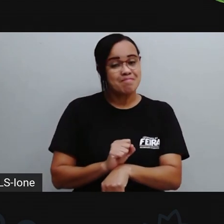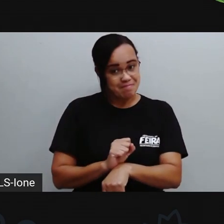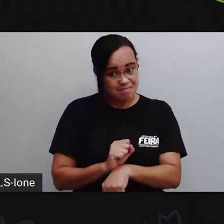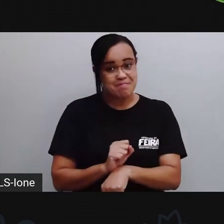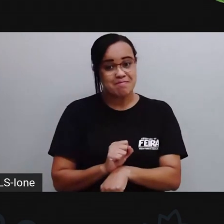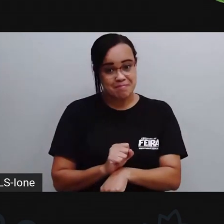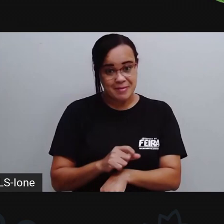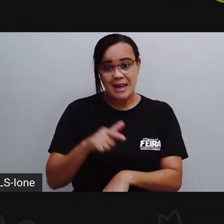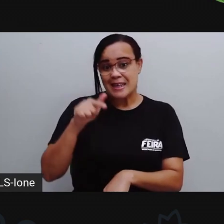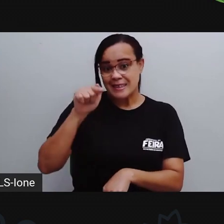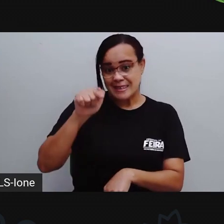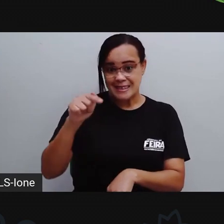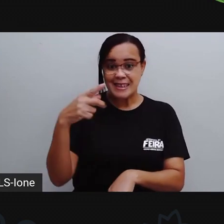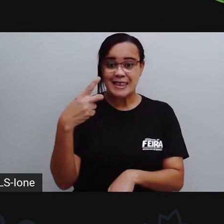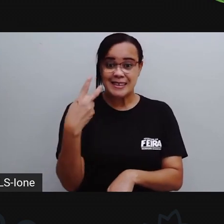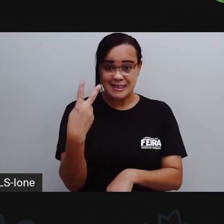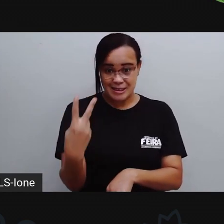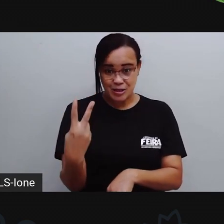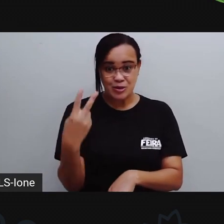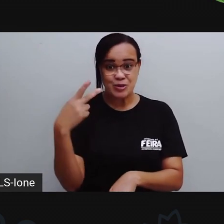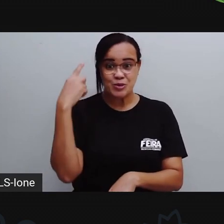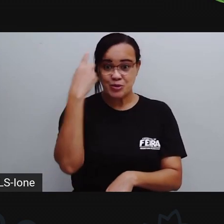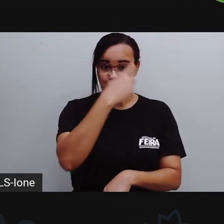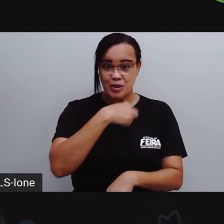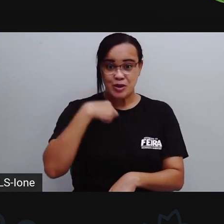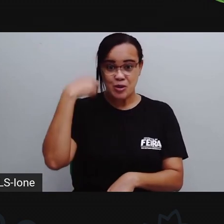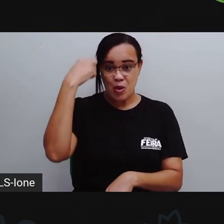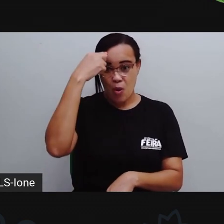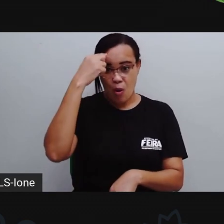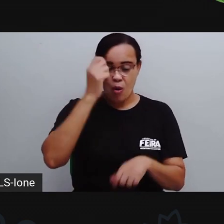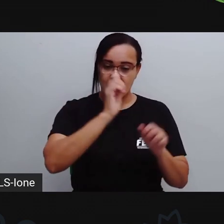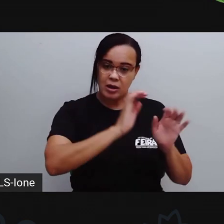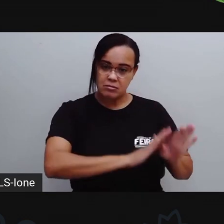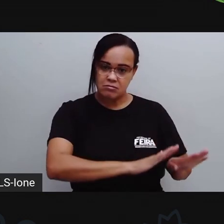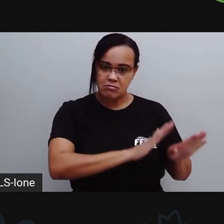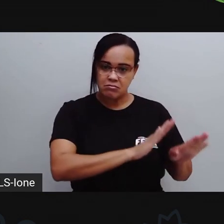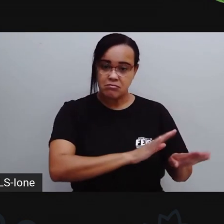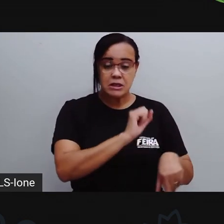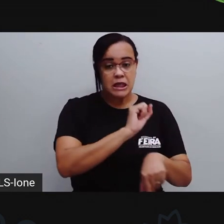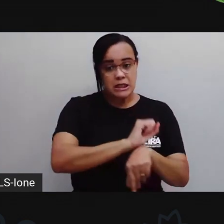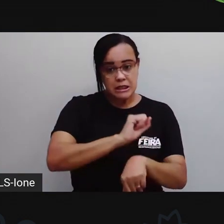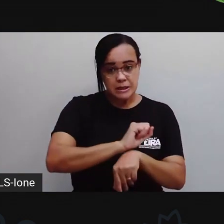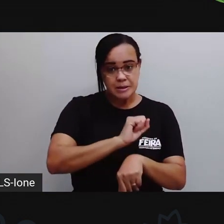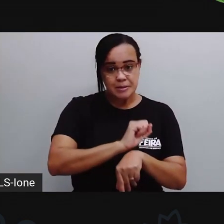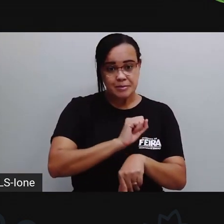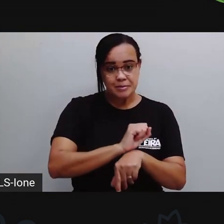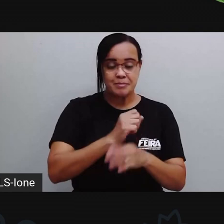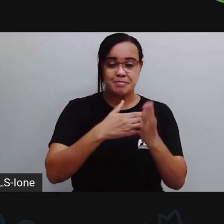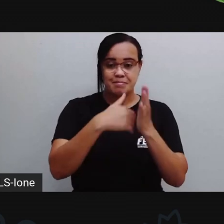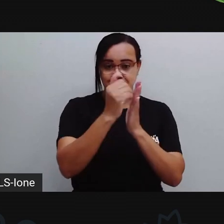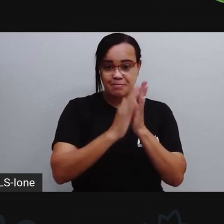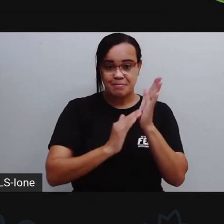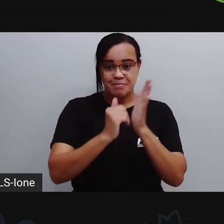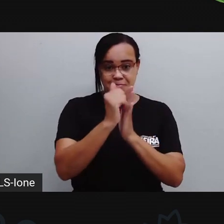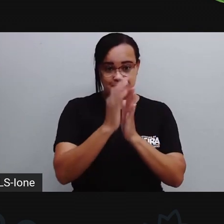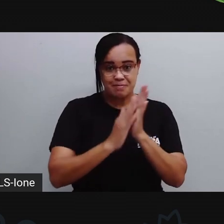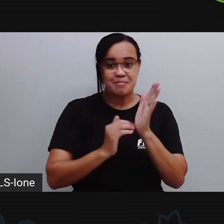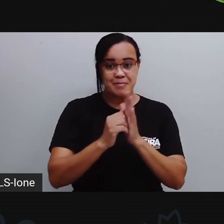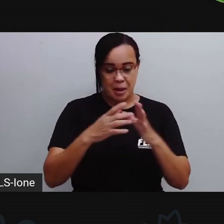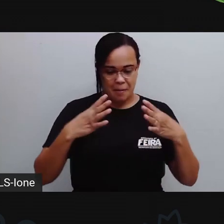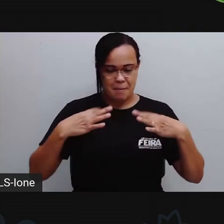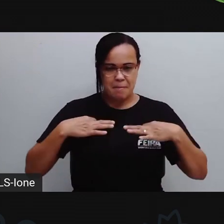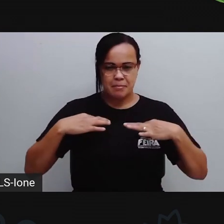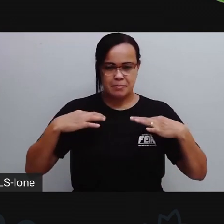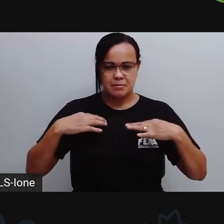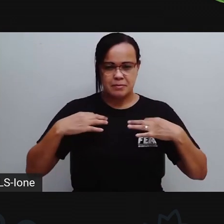né? Não pode mexer antes. Então tem que dar um tempo de descanso para que a tinta, né, penetre bem na camisa e